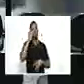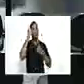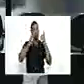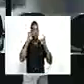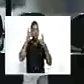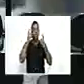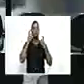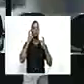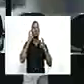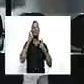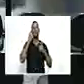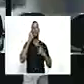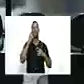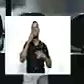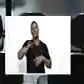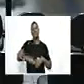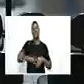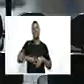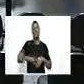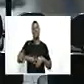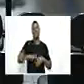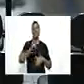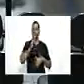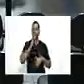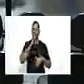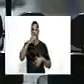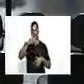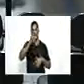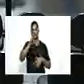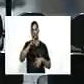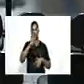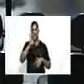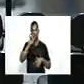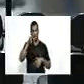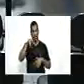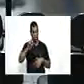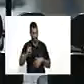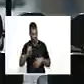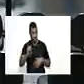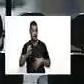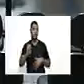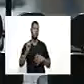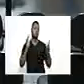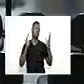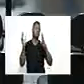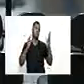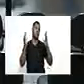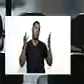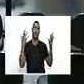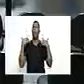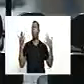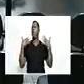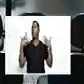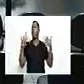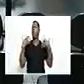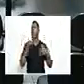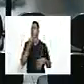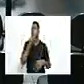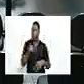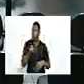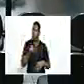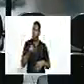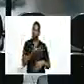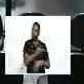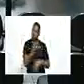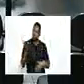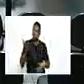questão do horário à tarde então por exemplo Martin no no período mais quente do ano de repente fazer a sugestão né para